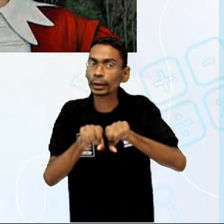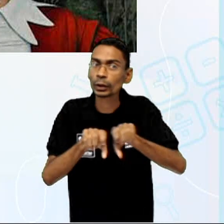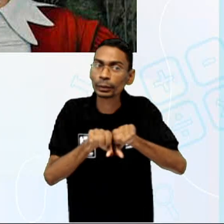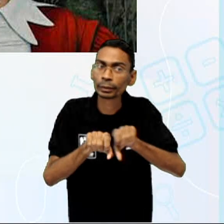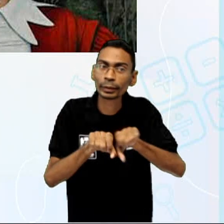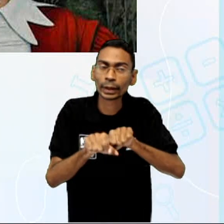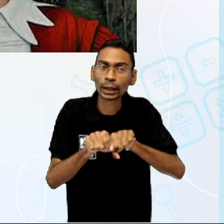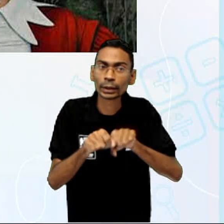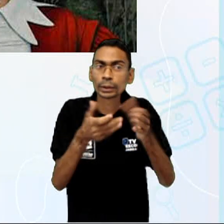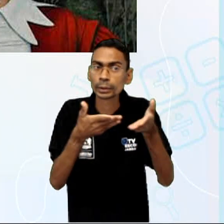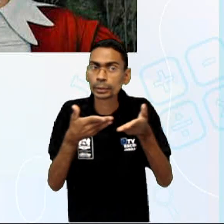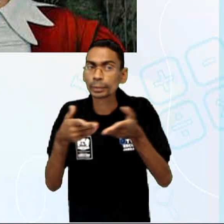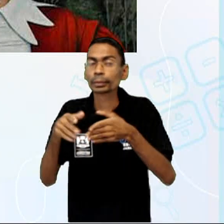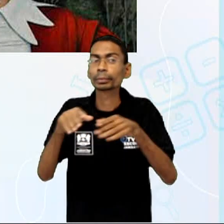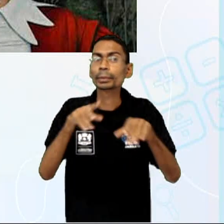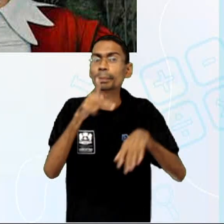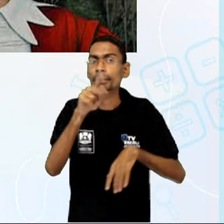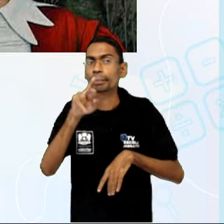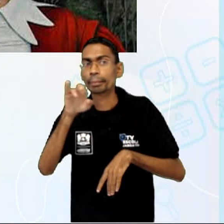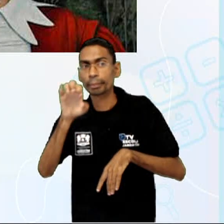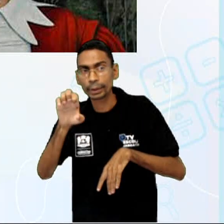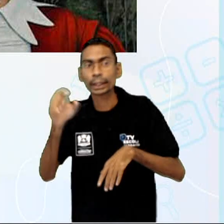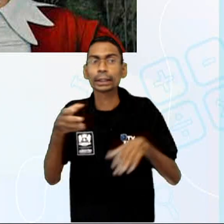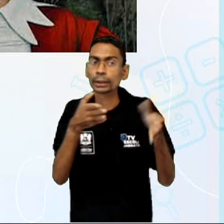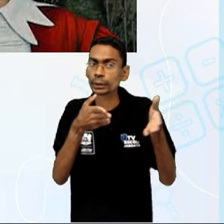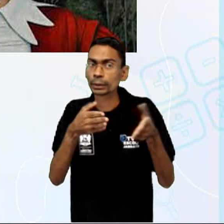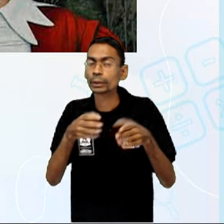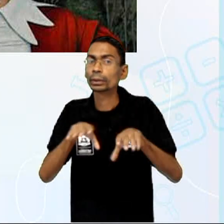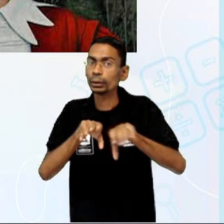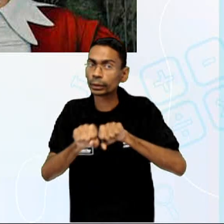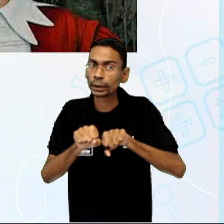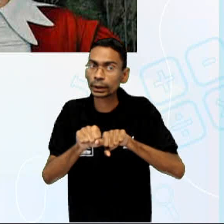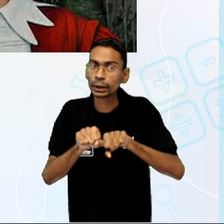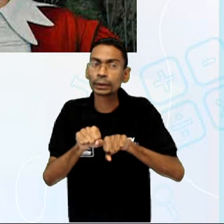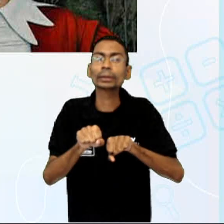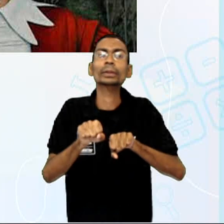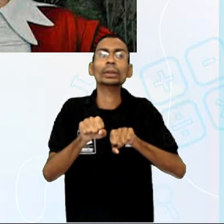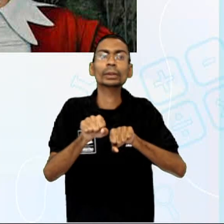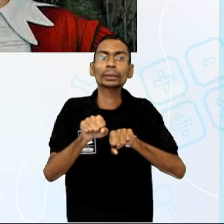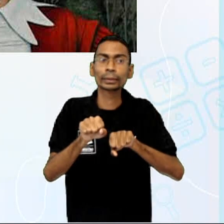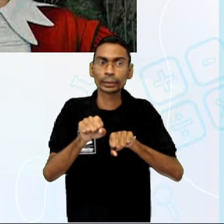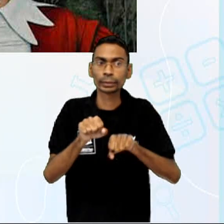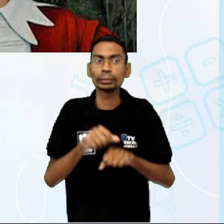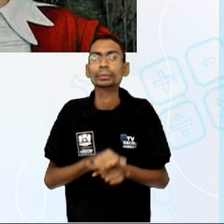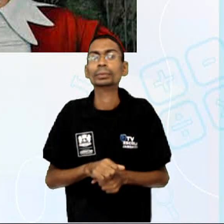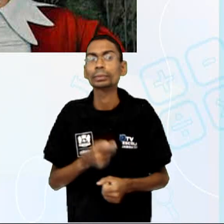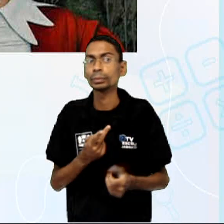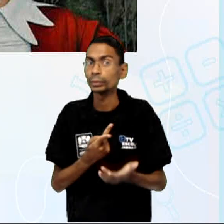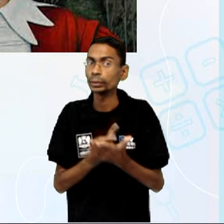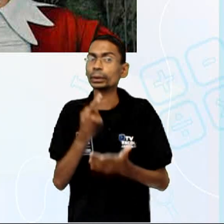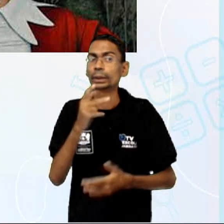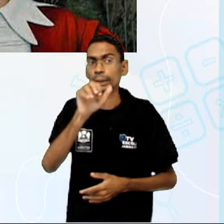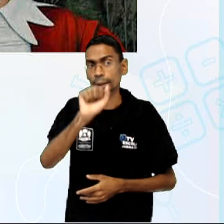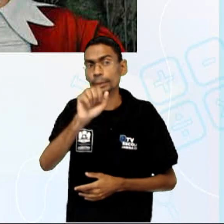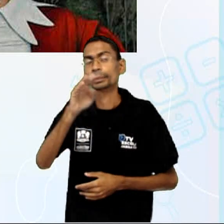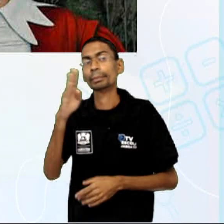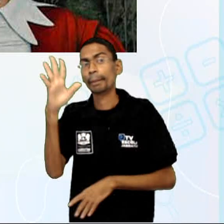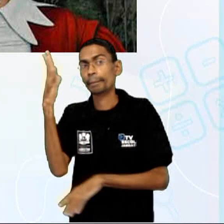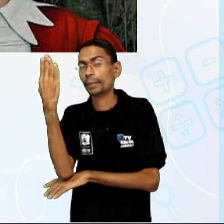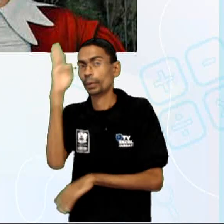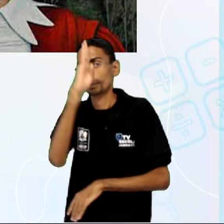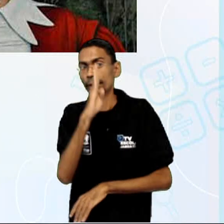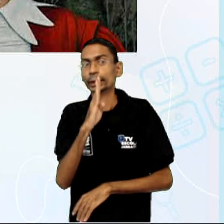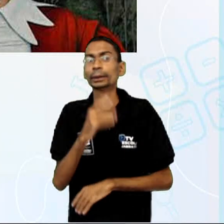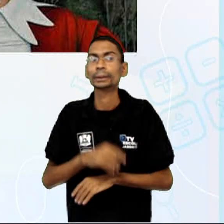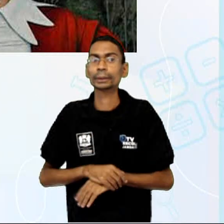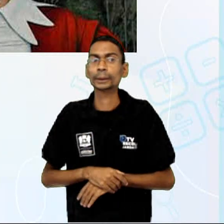período pré-colonial. Tá certo? Se liga aí. Letra A, pau-brasil. Letra B,